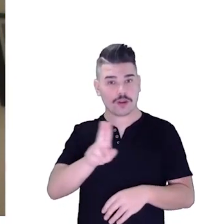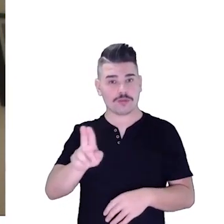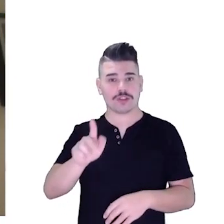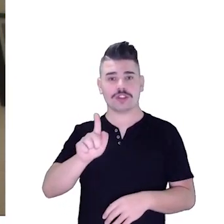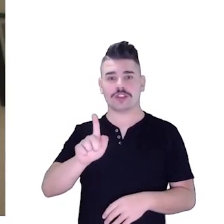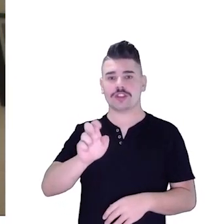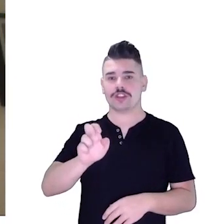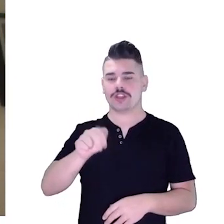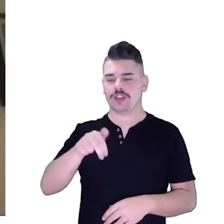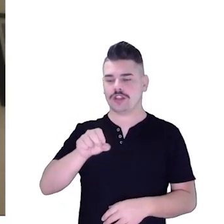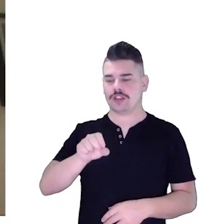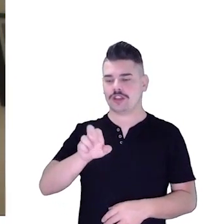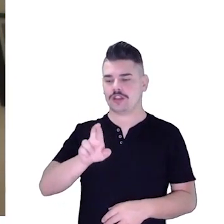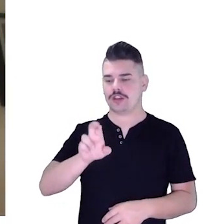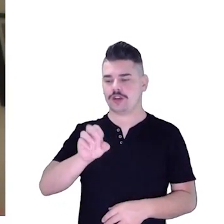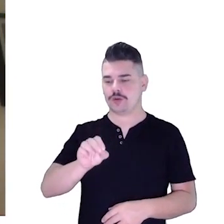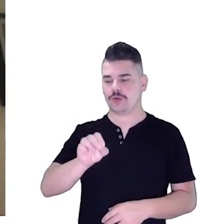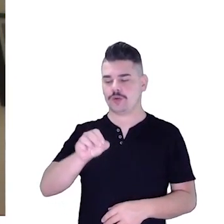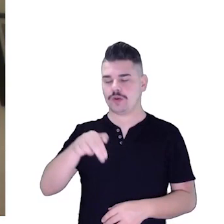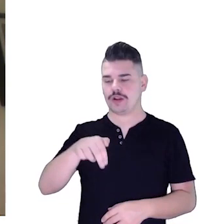O teu filme Generonautas,